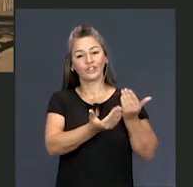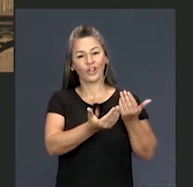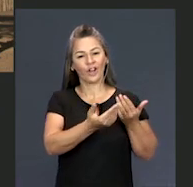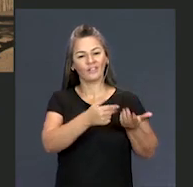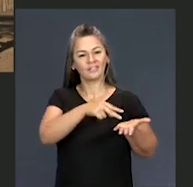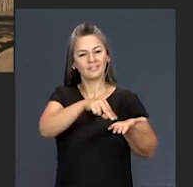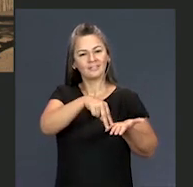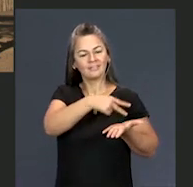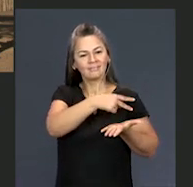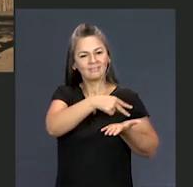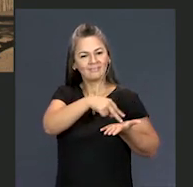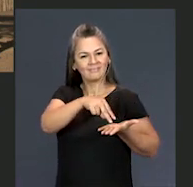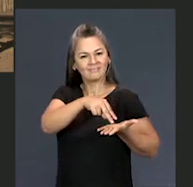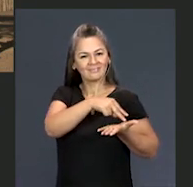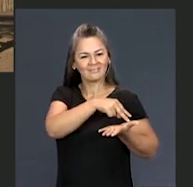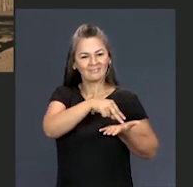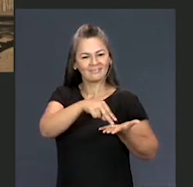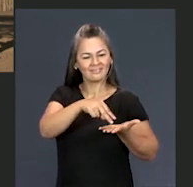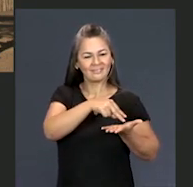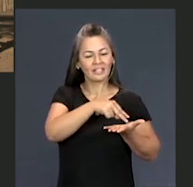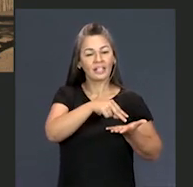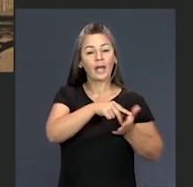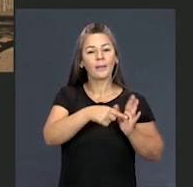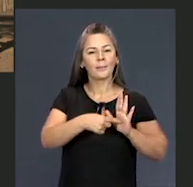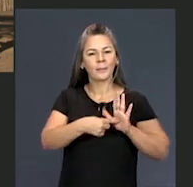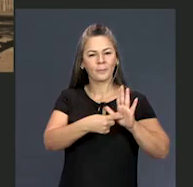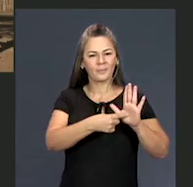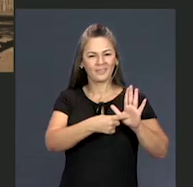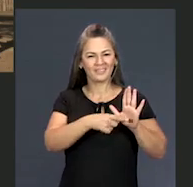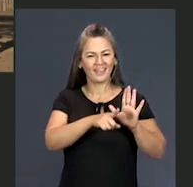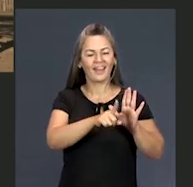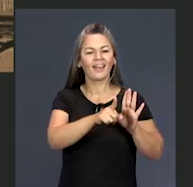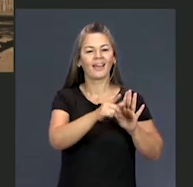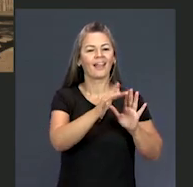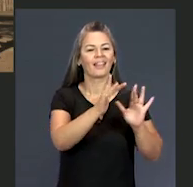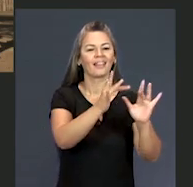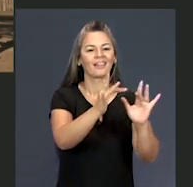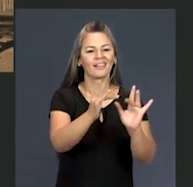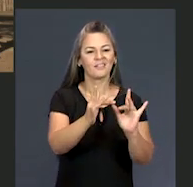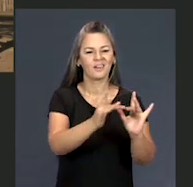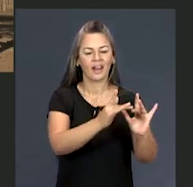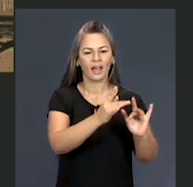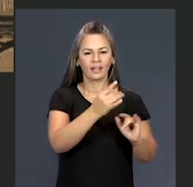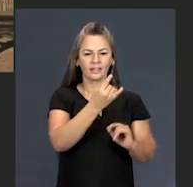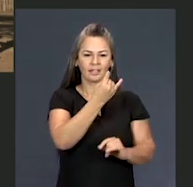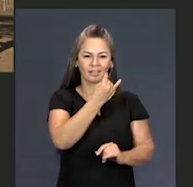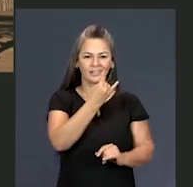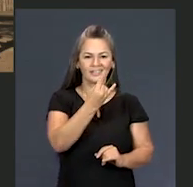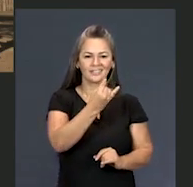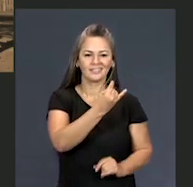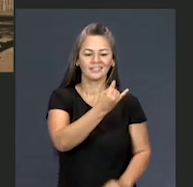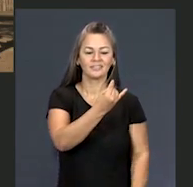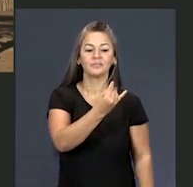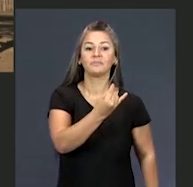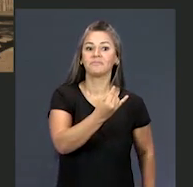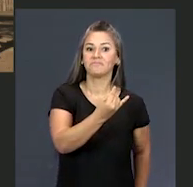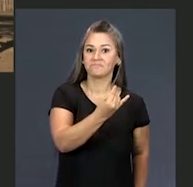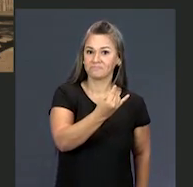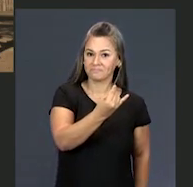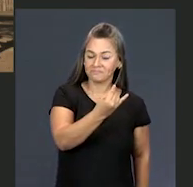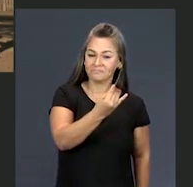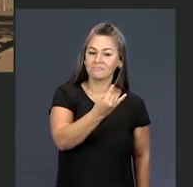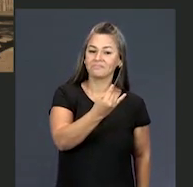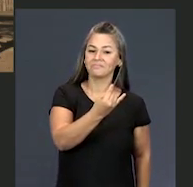de vários jovens dançando para se mostrarem as suas futuras esposas. Ou seja, a gente pode entender então que